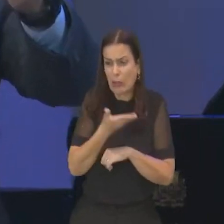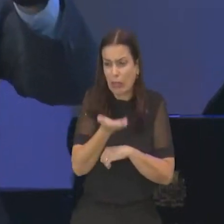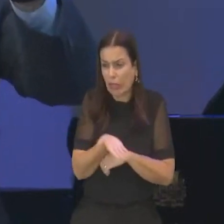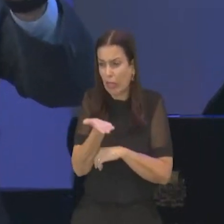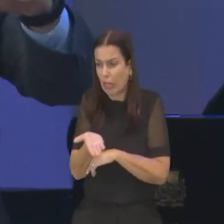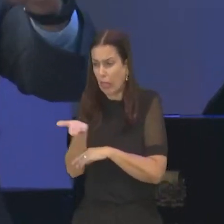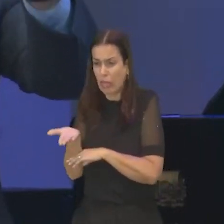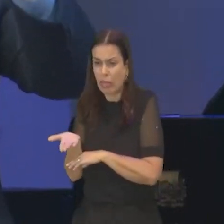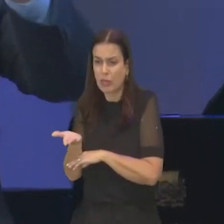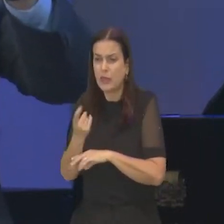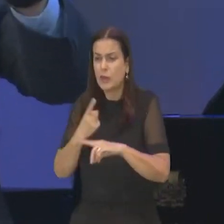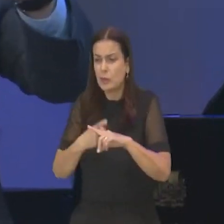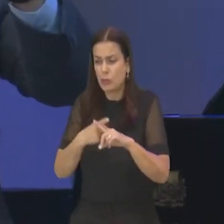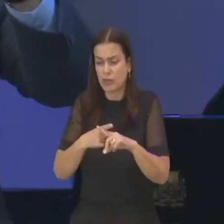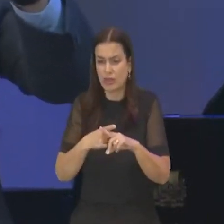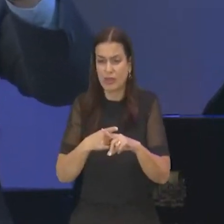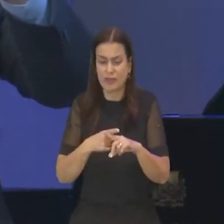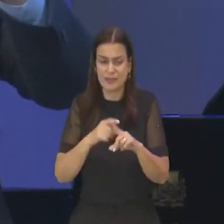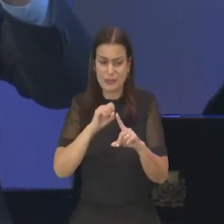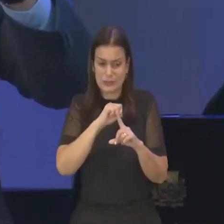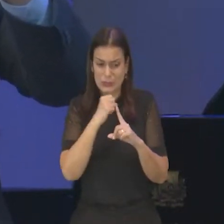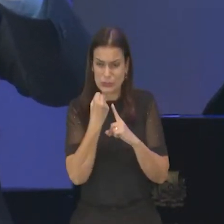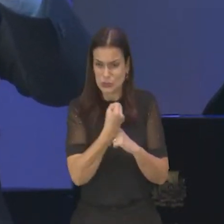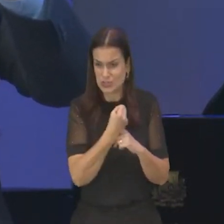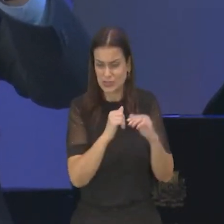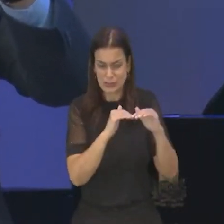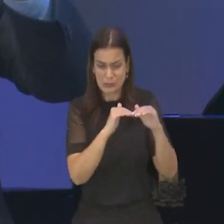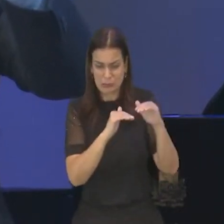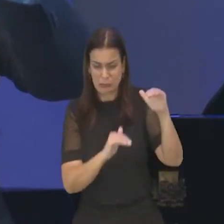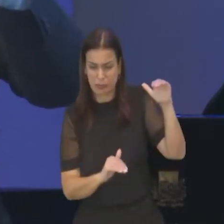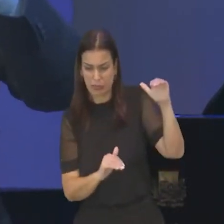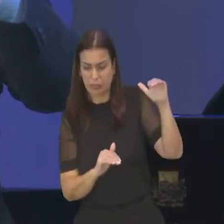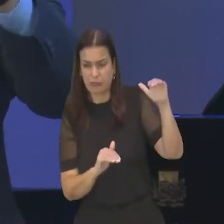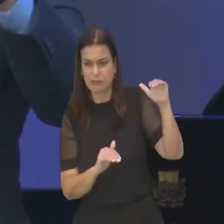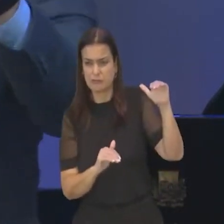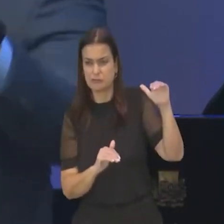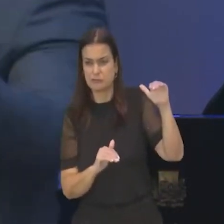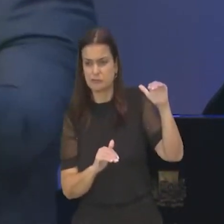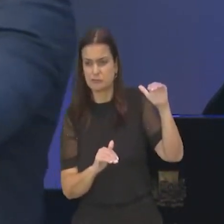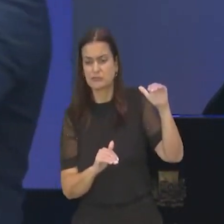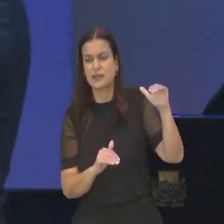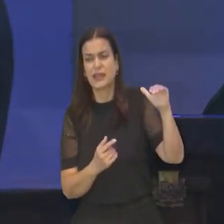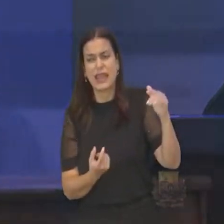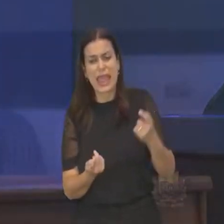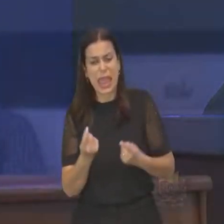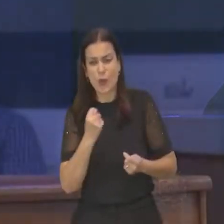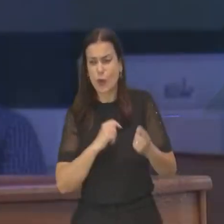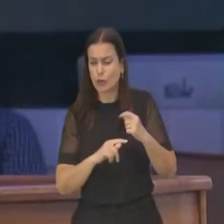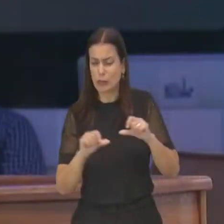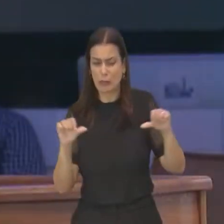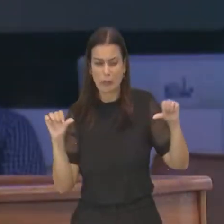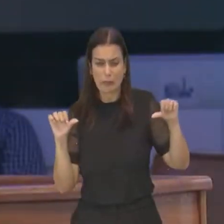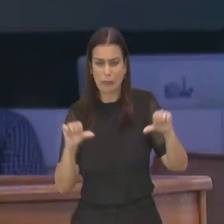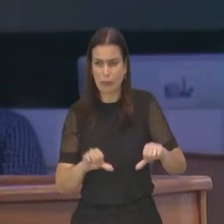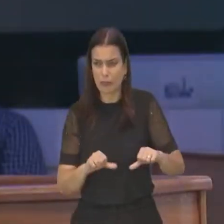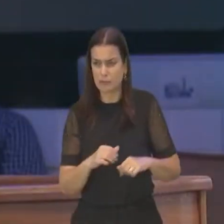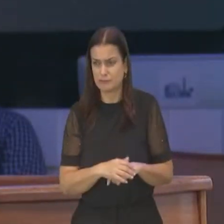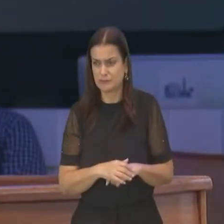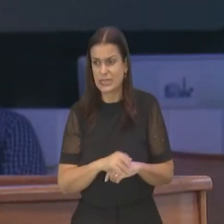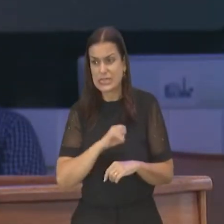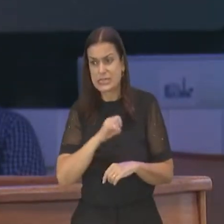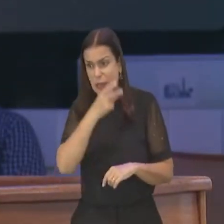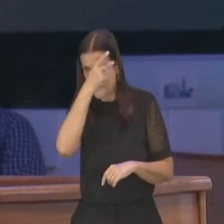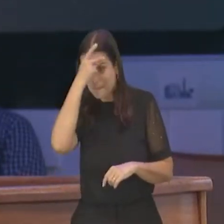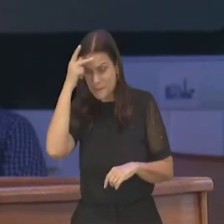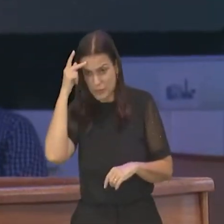A desigualdade naqueles dias também começou a se tornar uma realidade, porque quando alguém